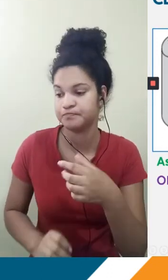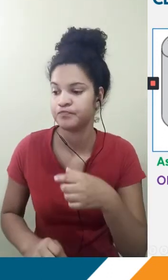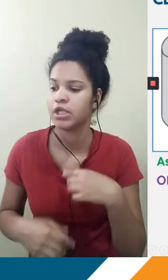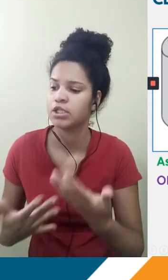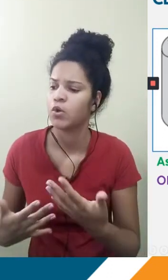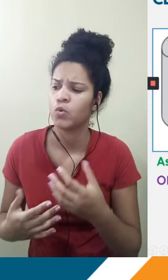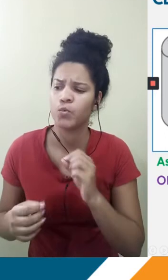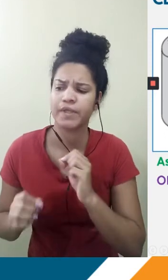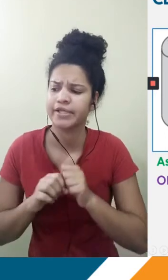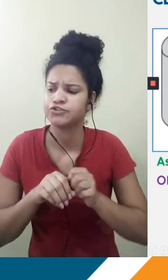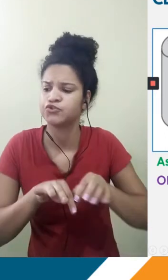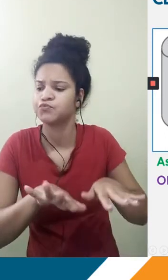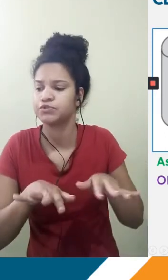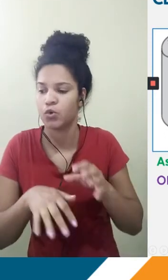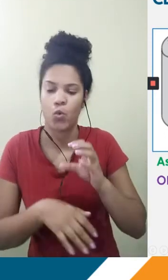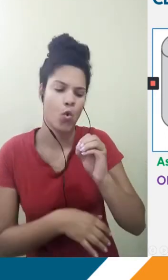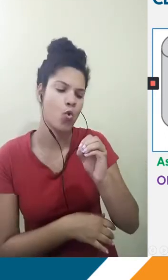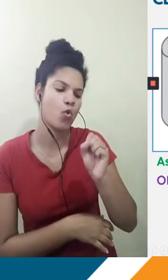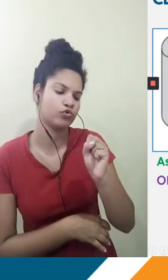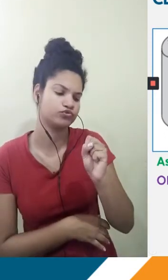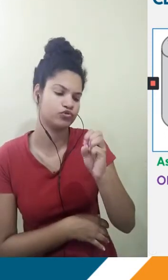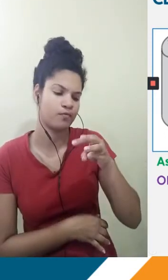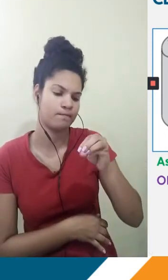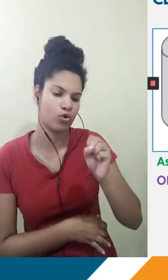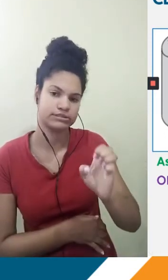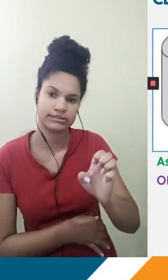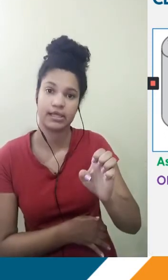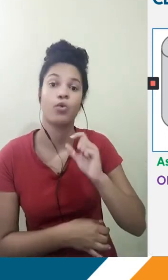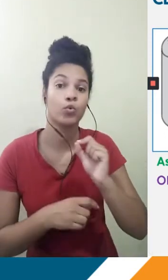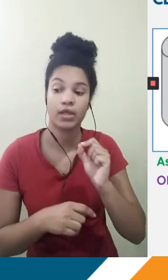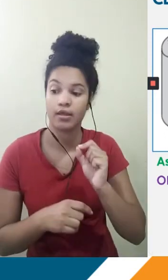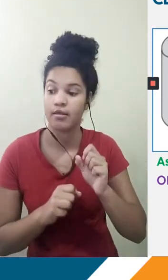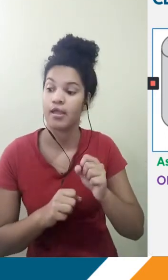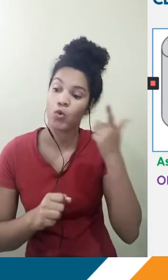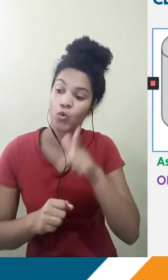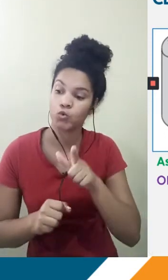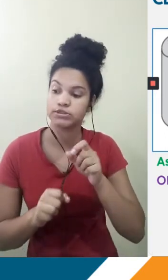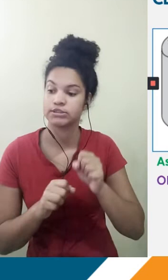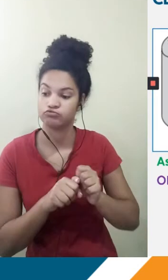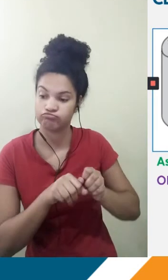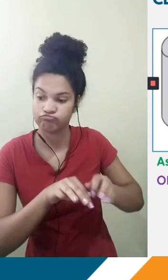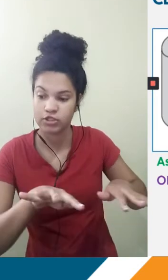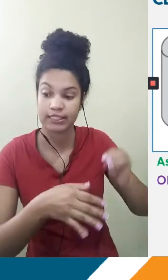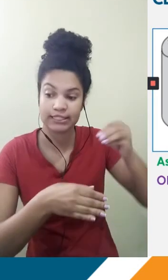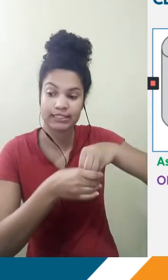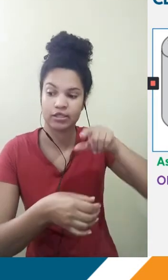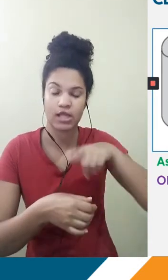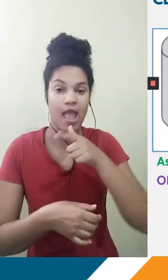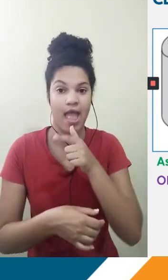vocês vão poder discutir com os seus mediadores o que é uma solução isotônica, o que é uma solução hipotônica, o que é uma